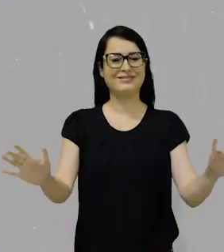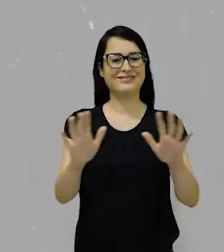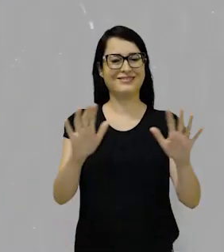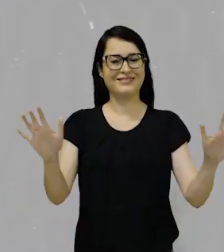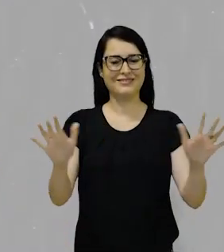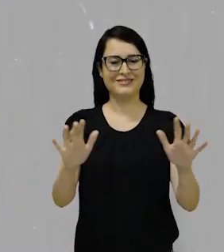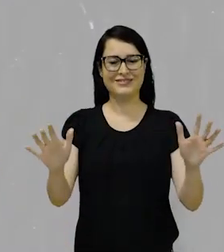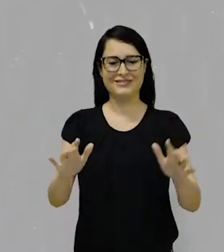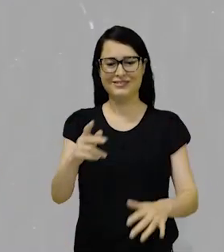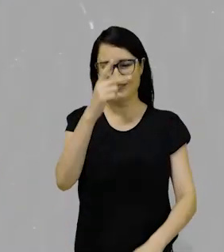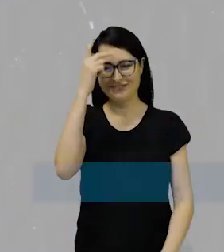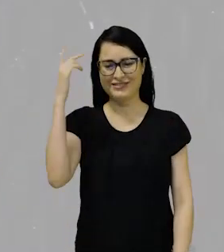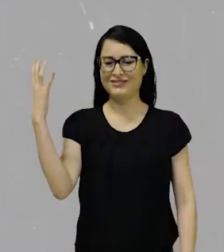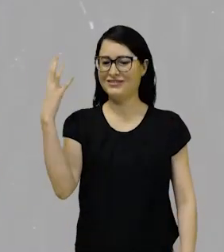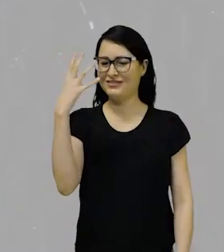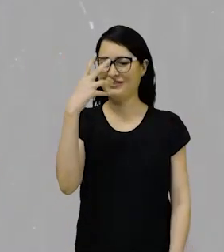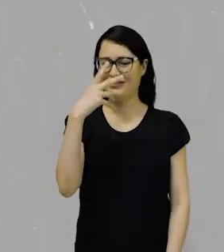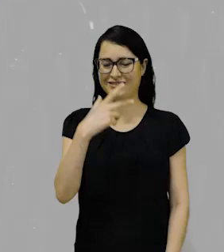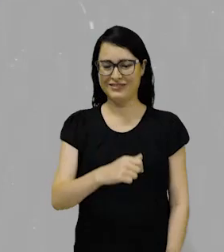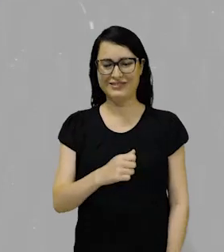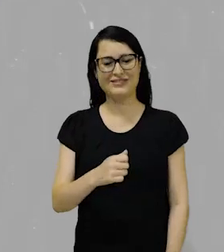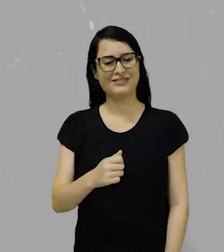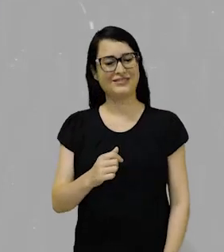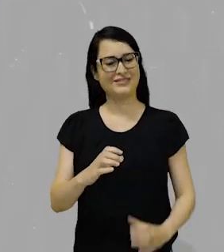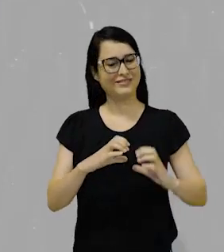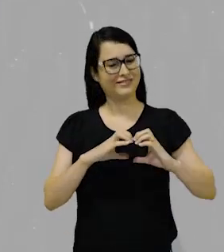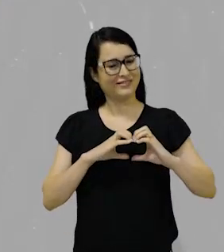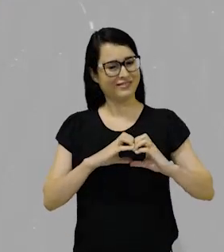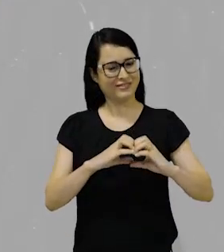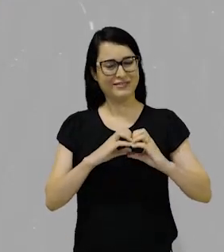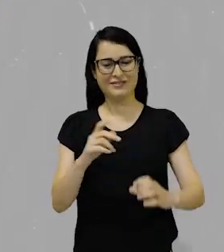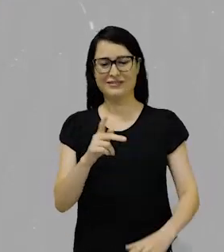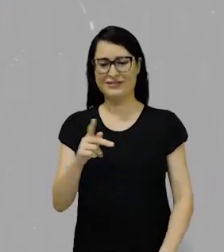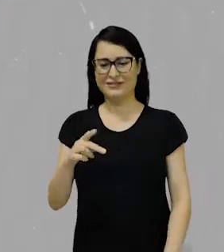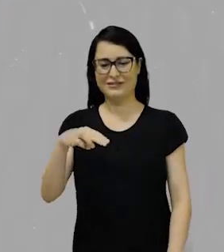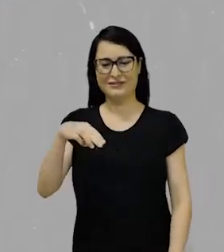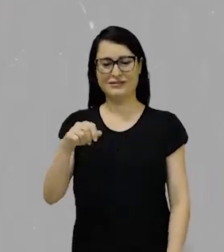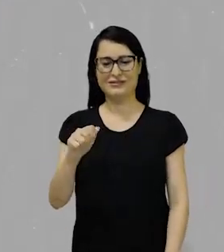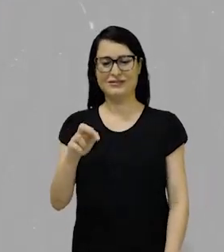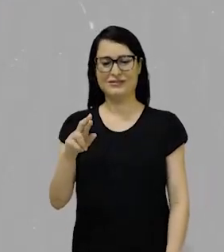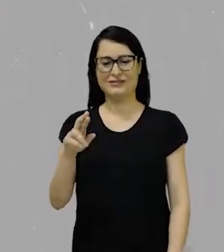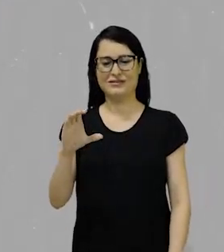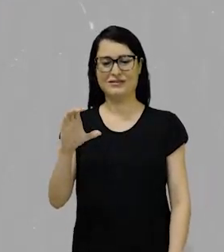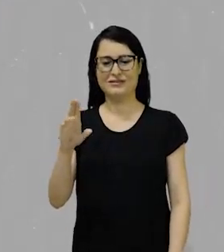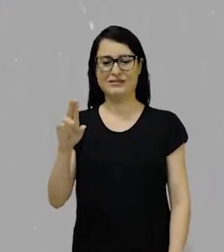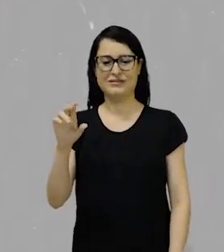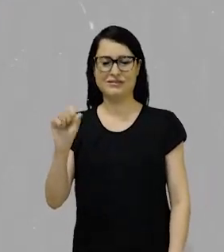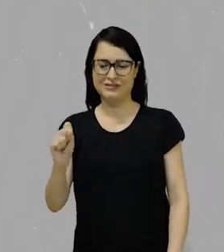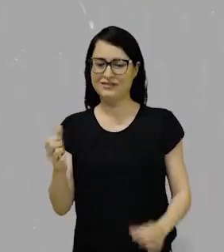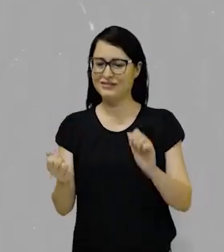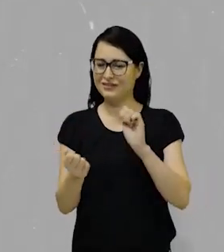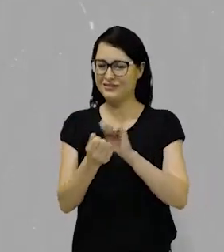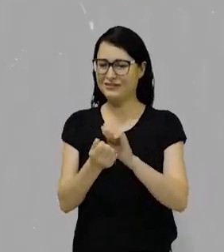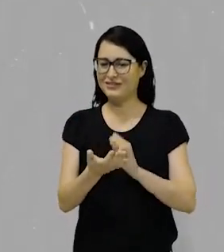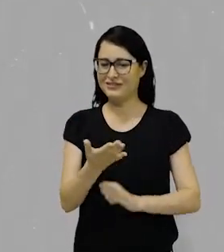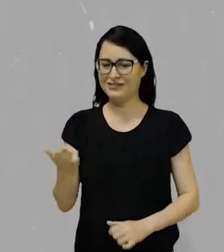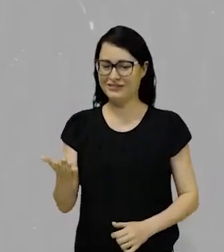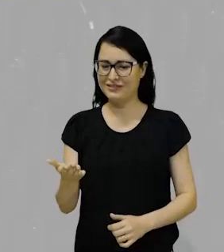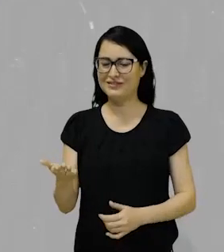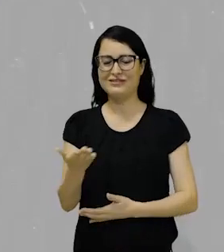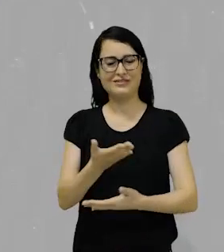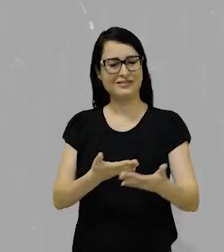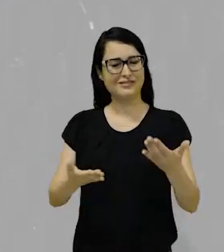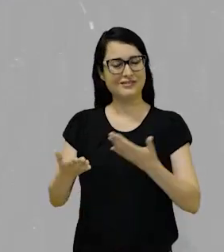Fala, galerinha bonita do meu coração. Professor Marcos Cunha com vocês, mais uma vez para compartilhar esse